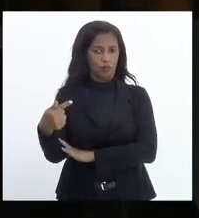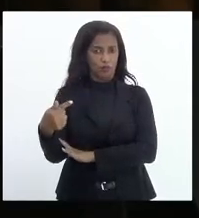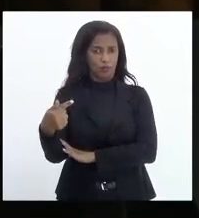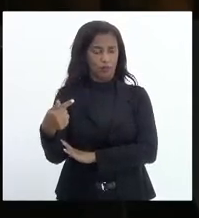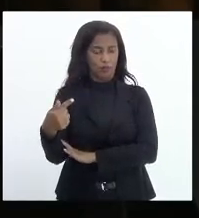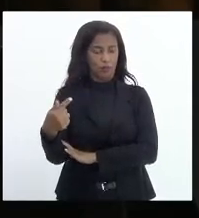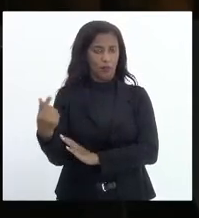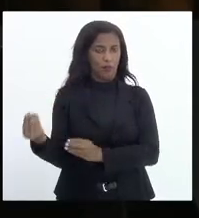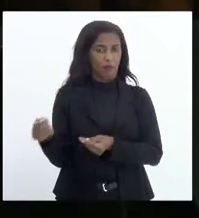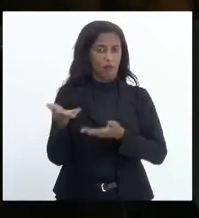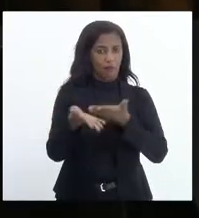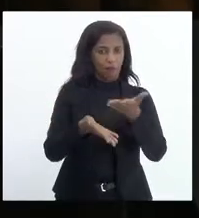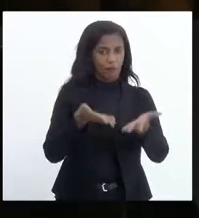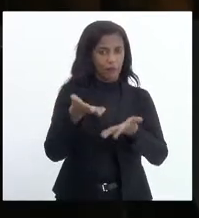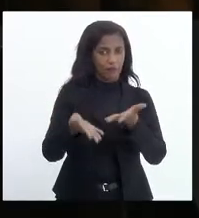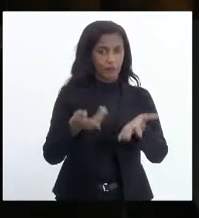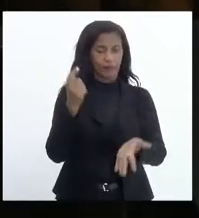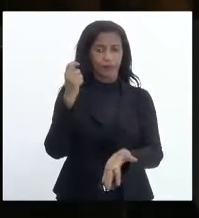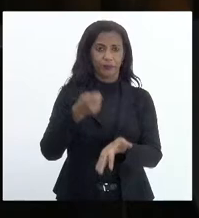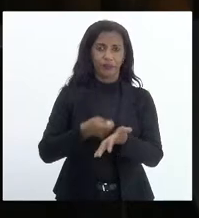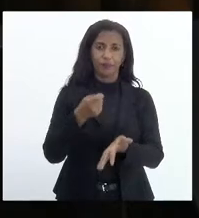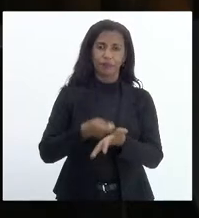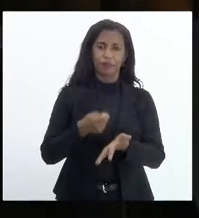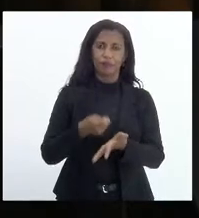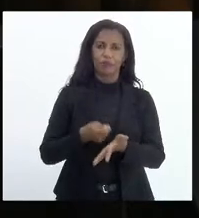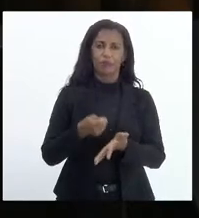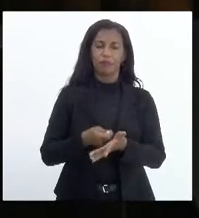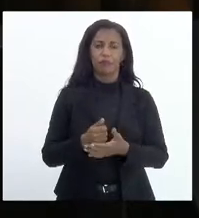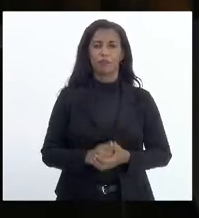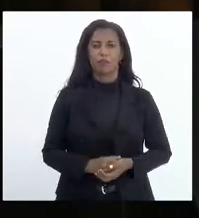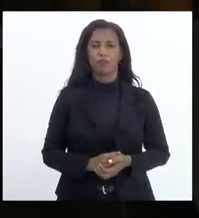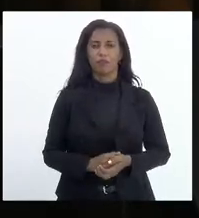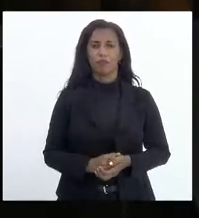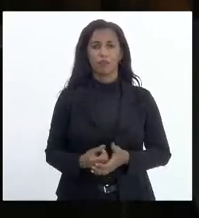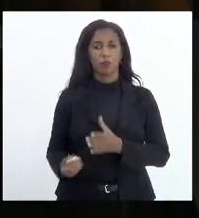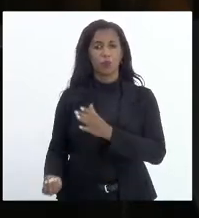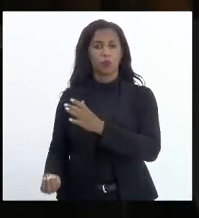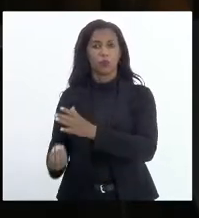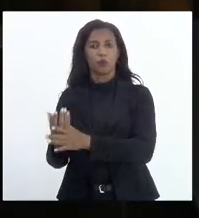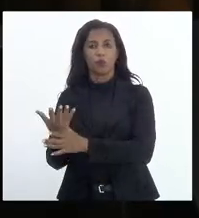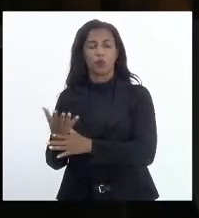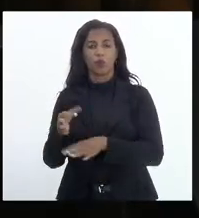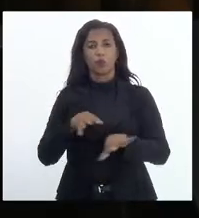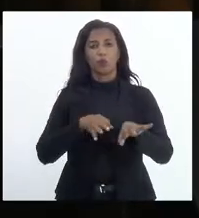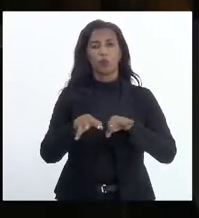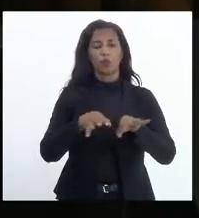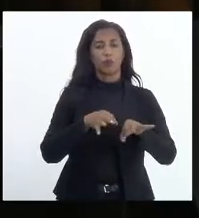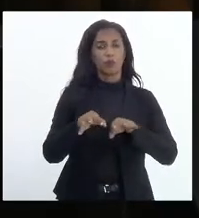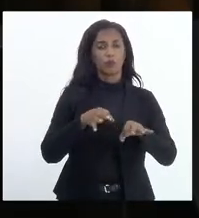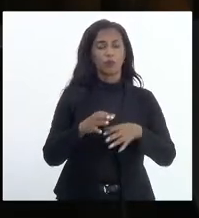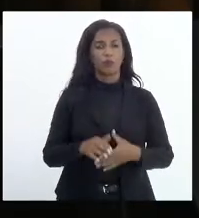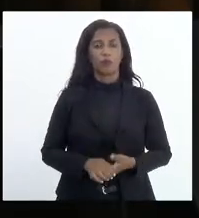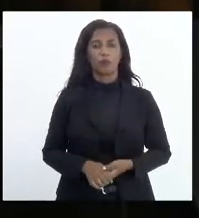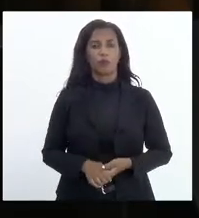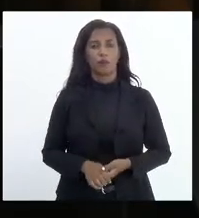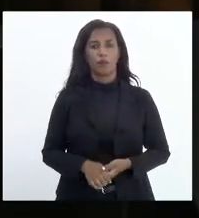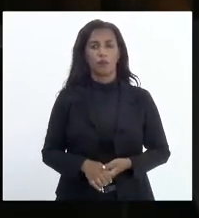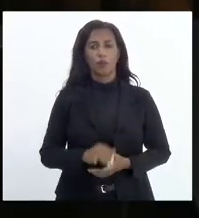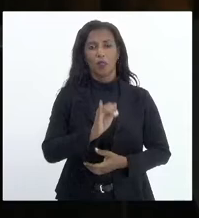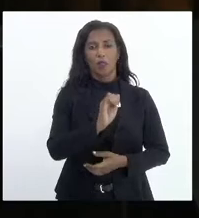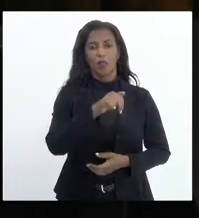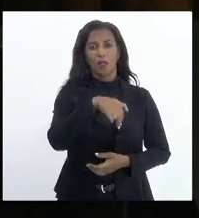que trata da obrigatoriedade de implantação do programa de